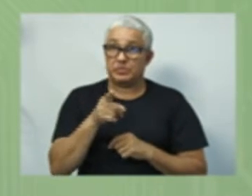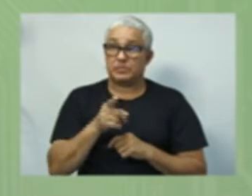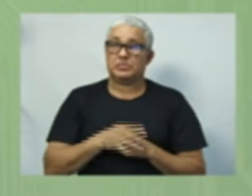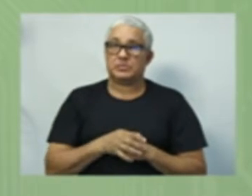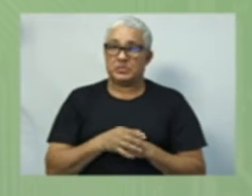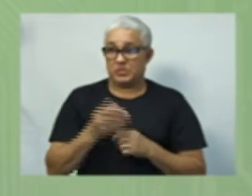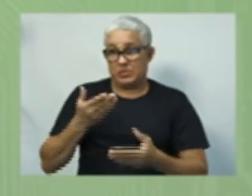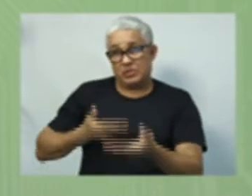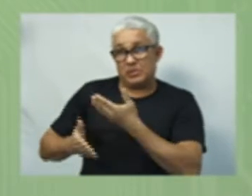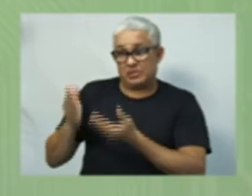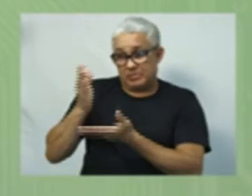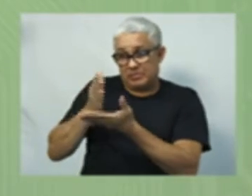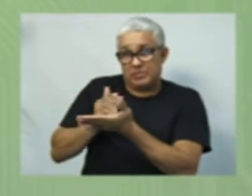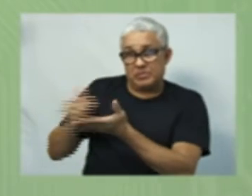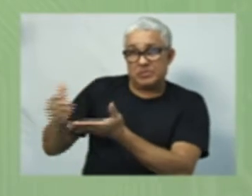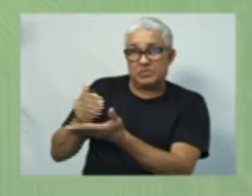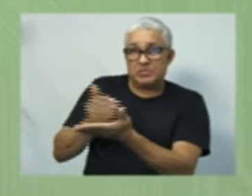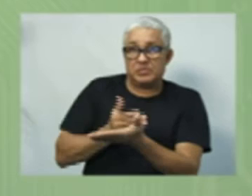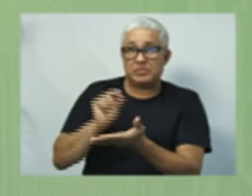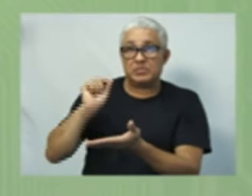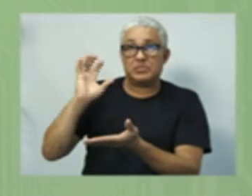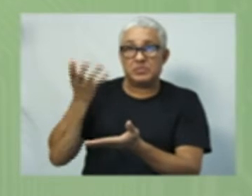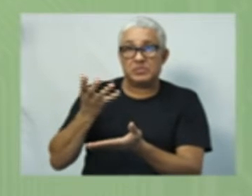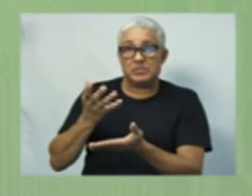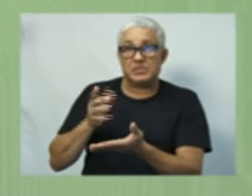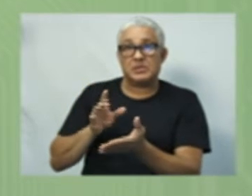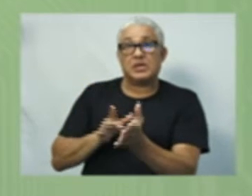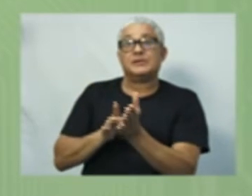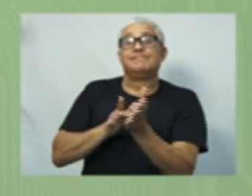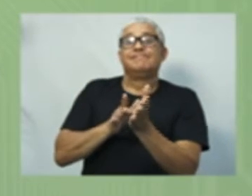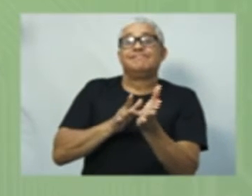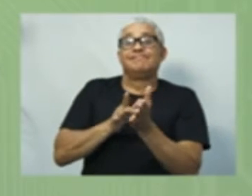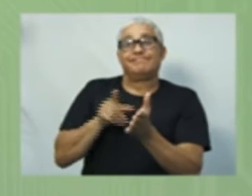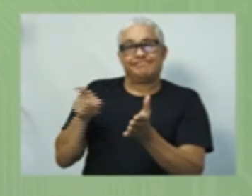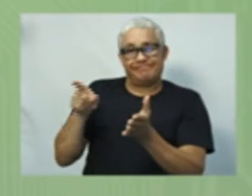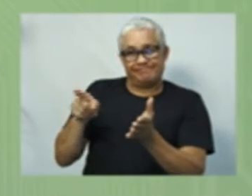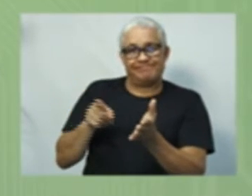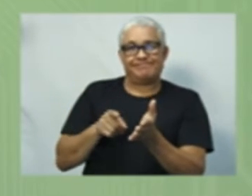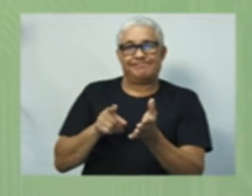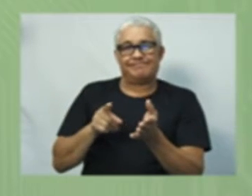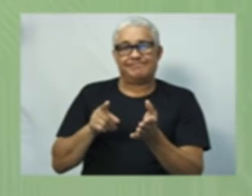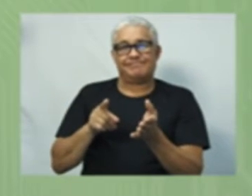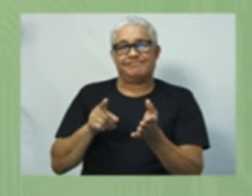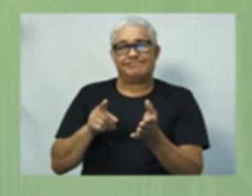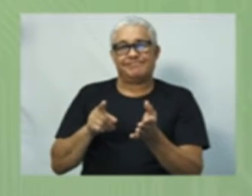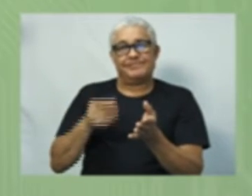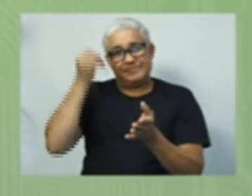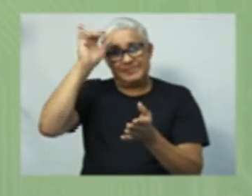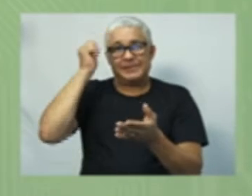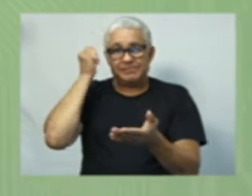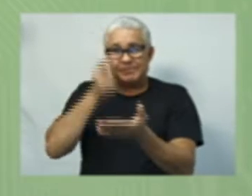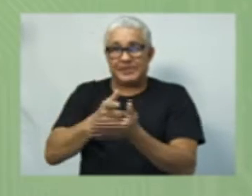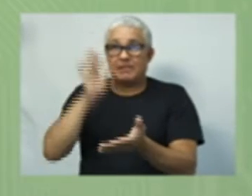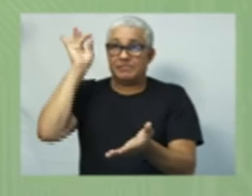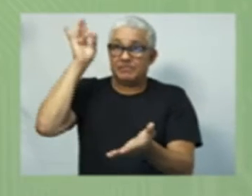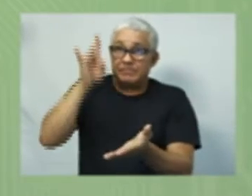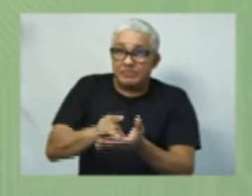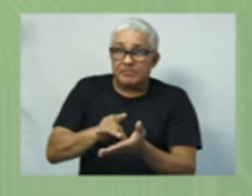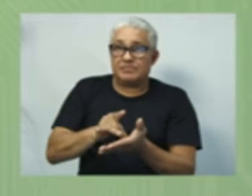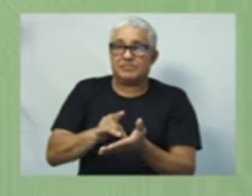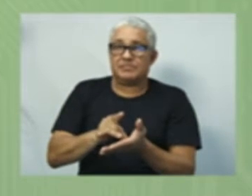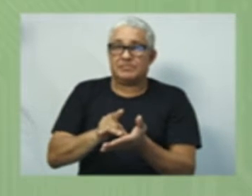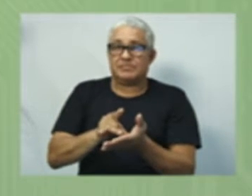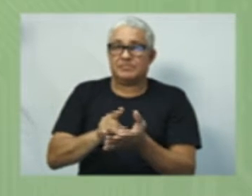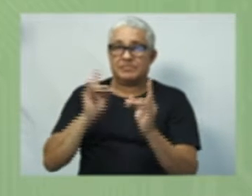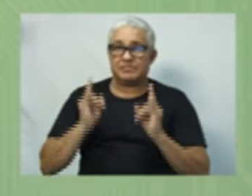eu ganho. O que acontece? Ele está simulando, fingindo o valor para não pagar o verdadeiro valor sobre o produto.